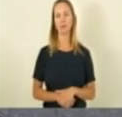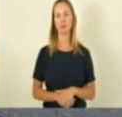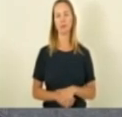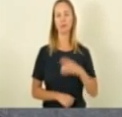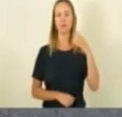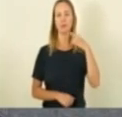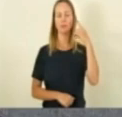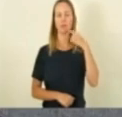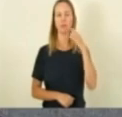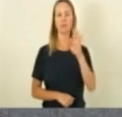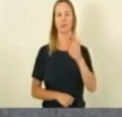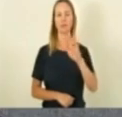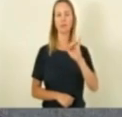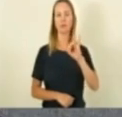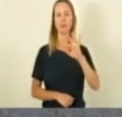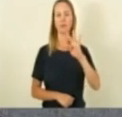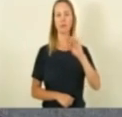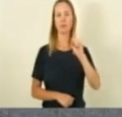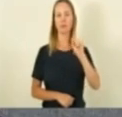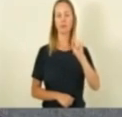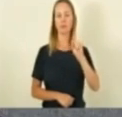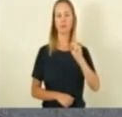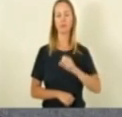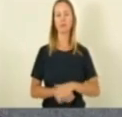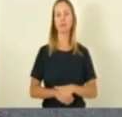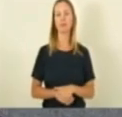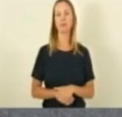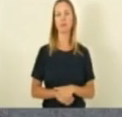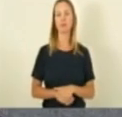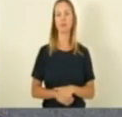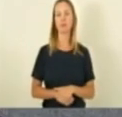Deputado Freitas, é regimental.